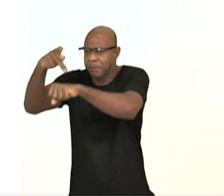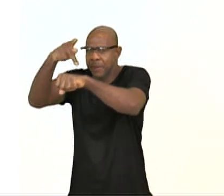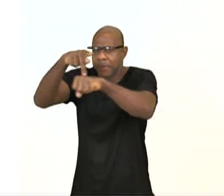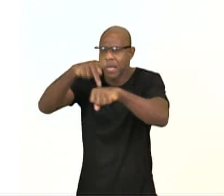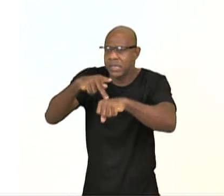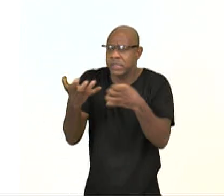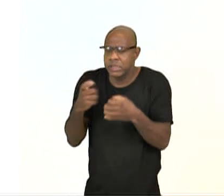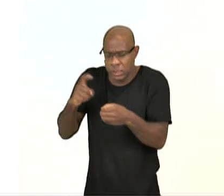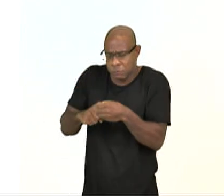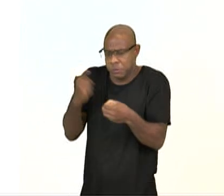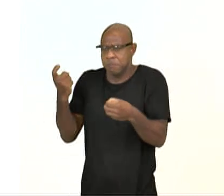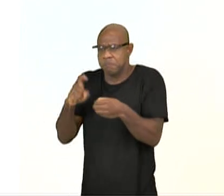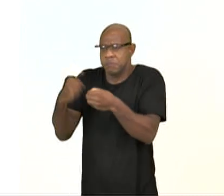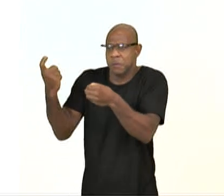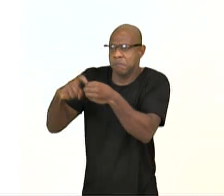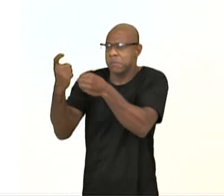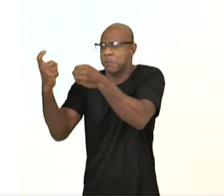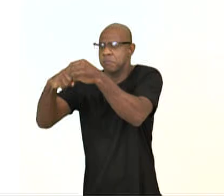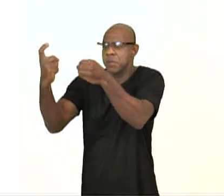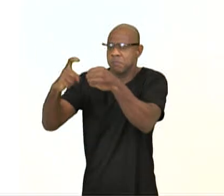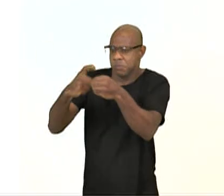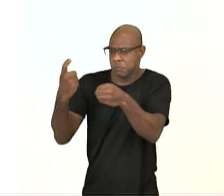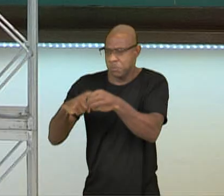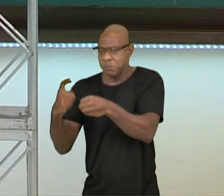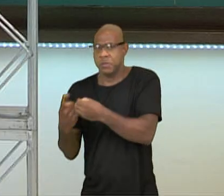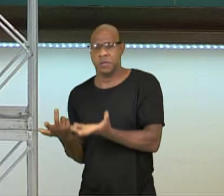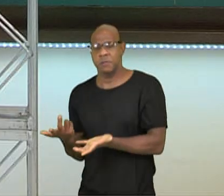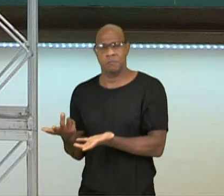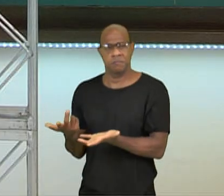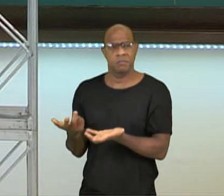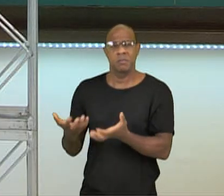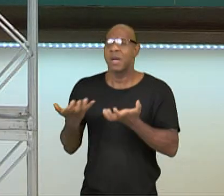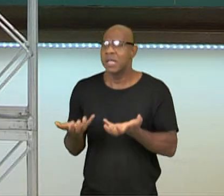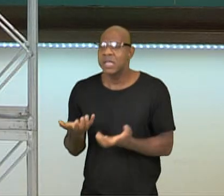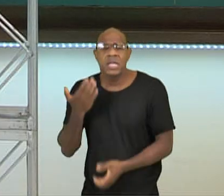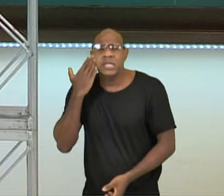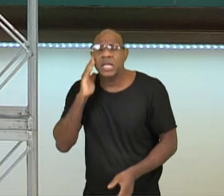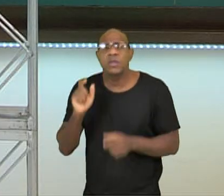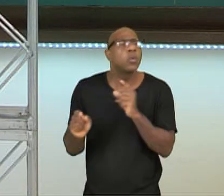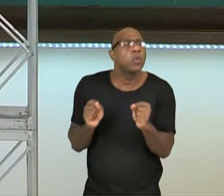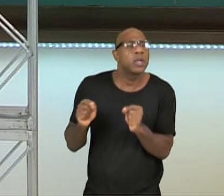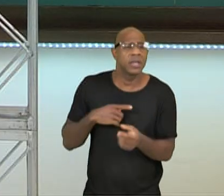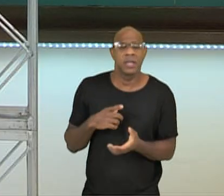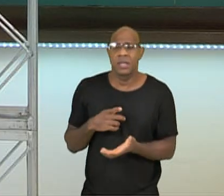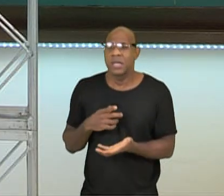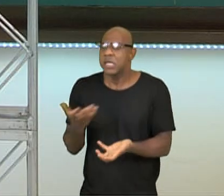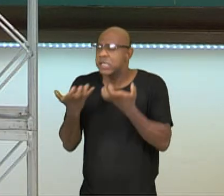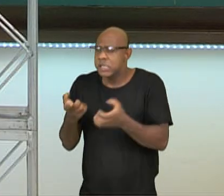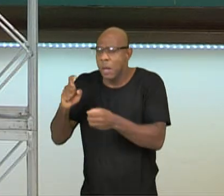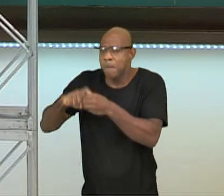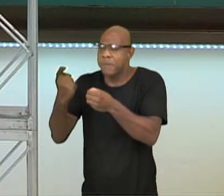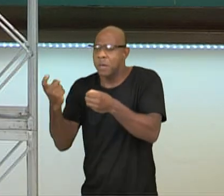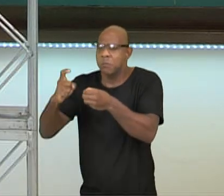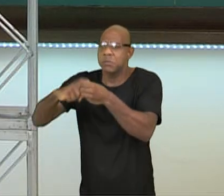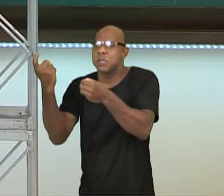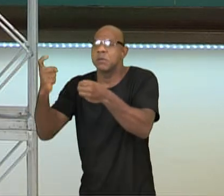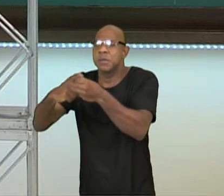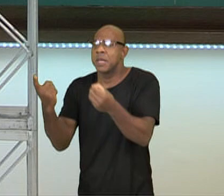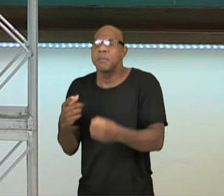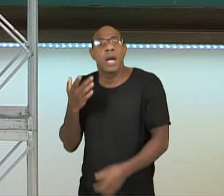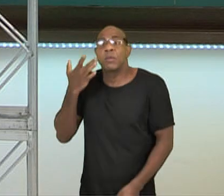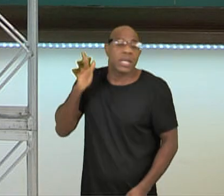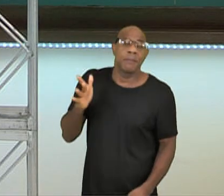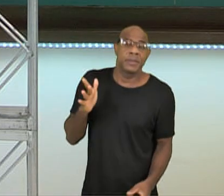bom para eles. Mas ao mesmo tempo, eu quero que vocês entendam que aconteceu o quê? Eles buscaram a independência, mas não sabiam lidar